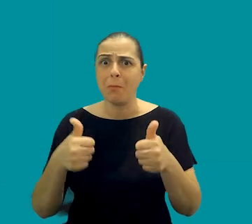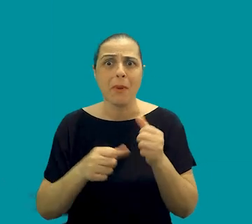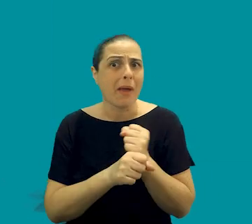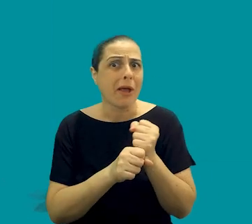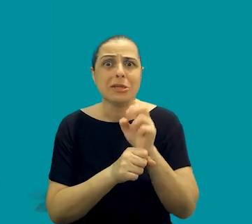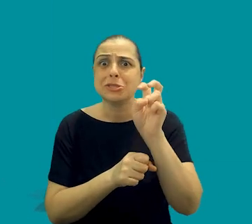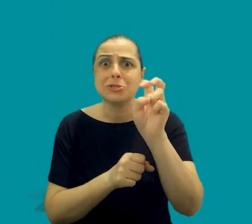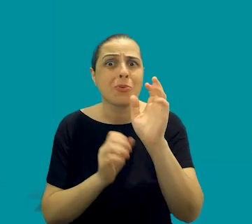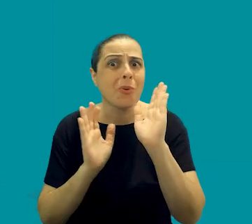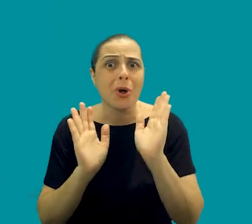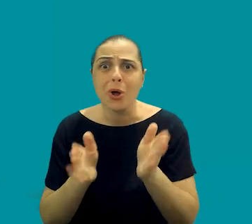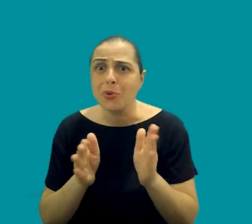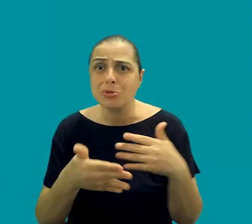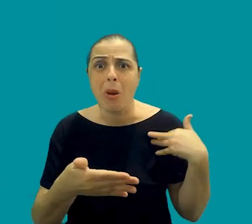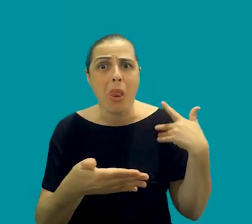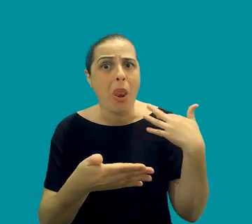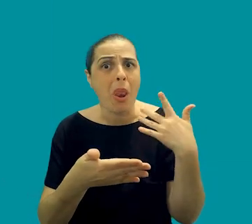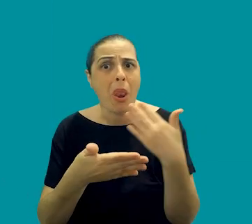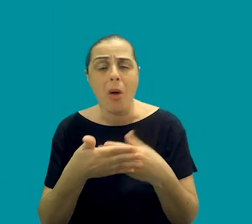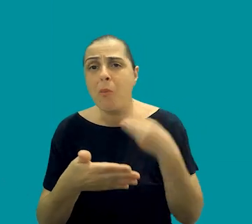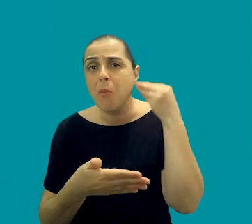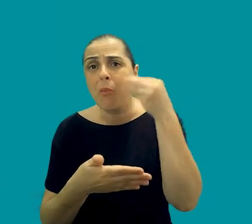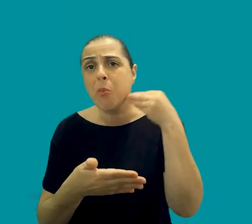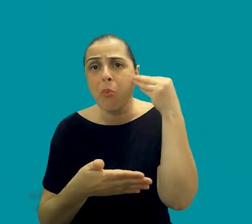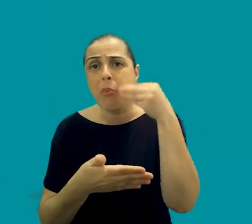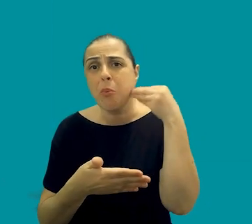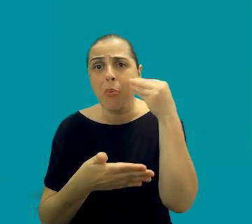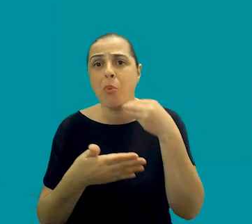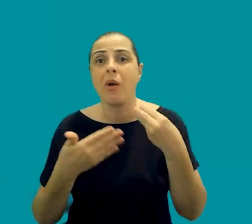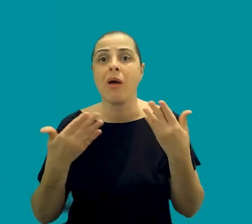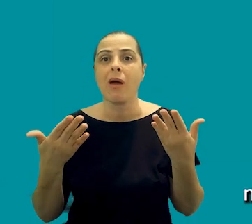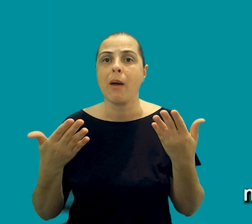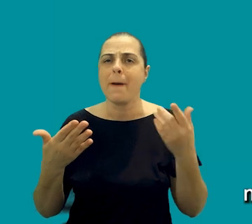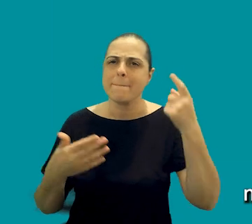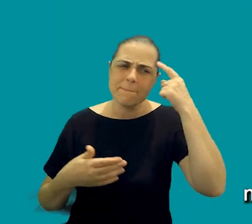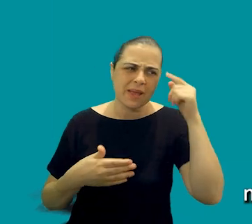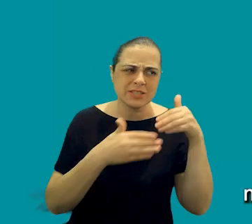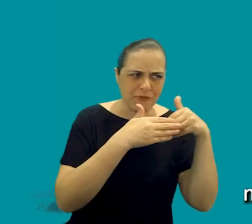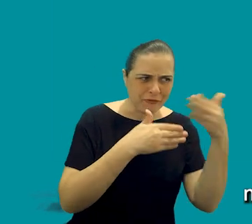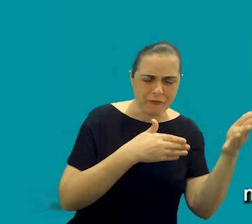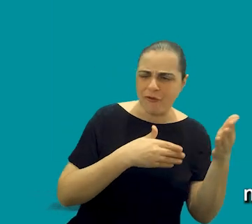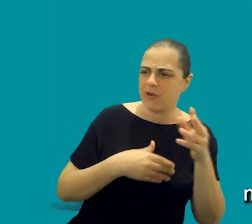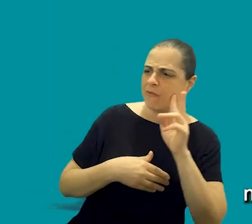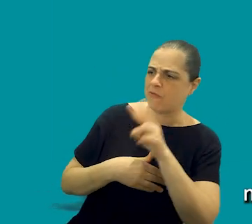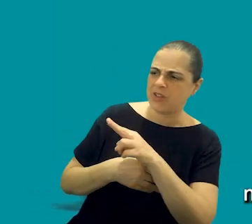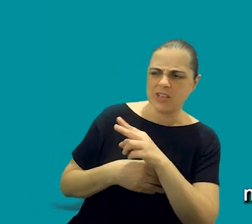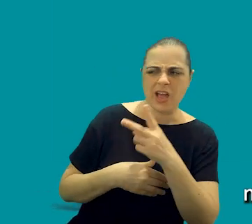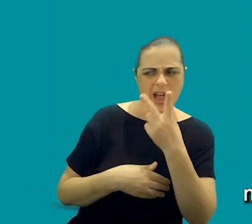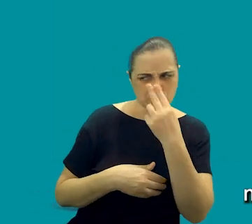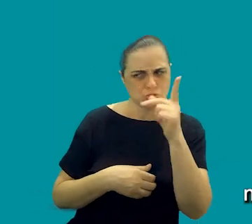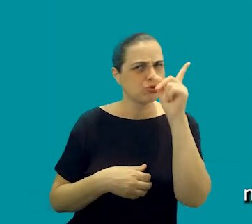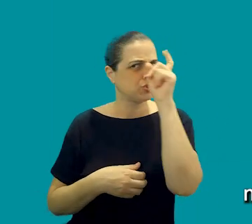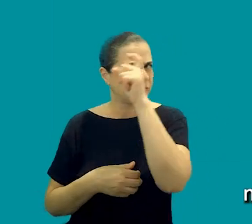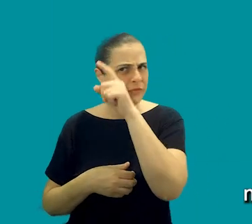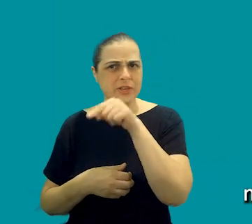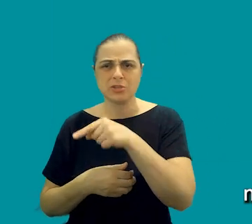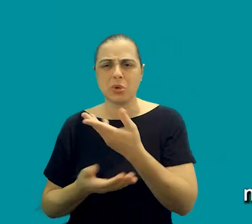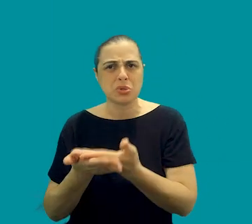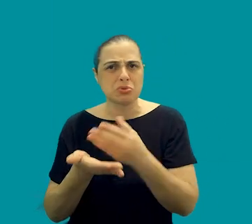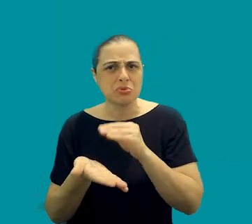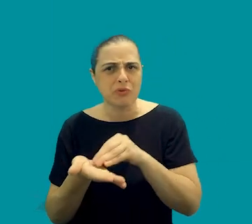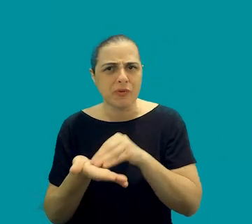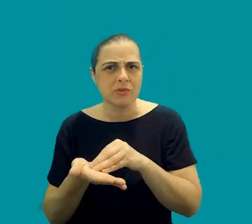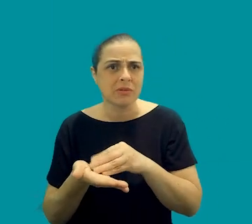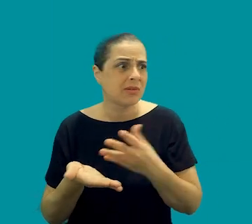anos. Então, vira um cartão de visitas, né? Porque sempre tem alguém que fala, mas isso é difícil. Mas eles vêm com alguma